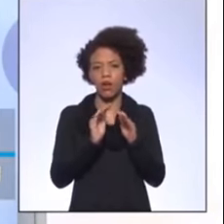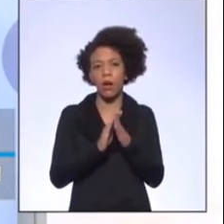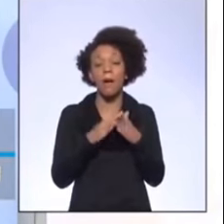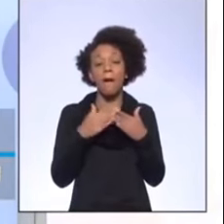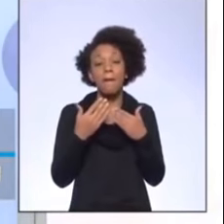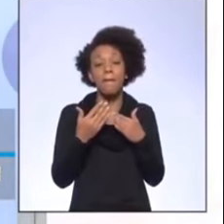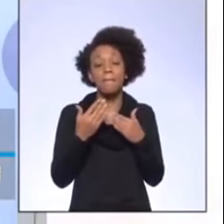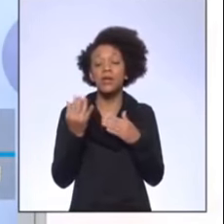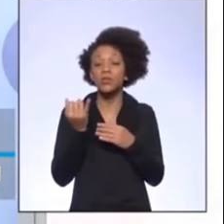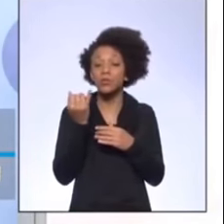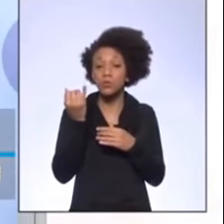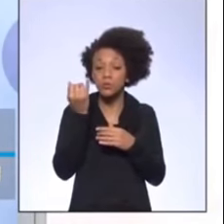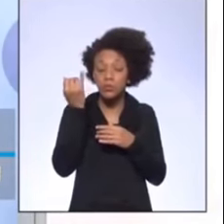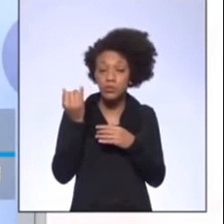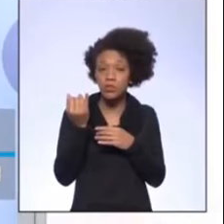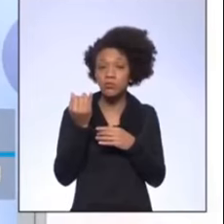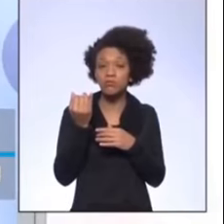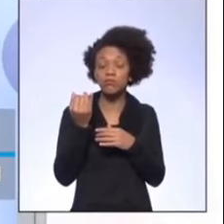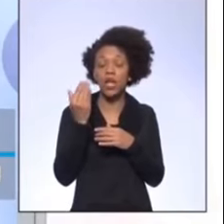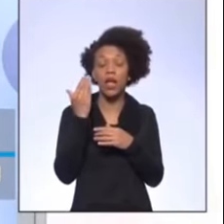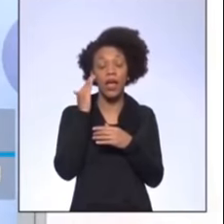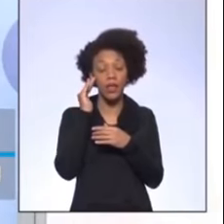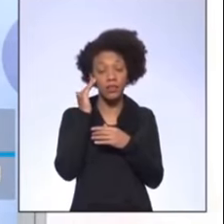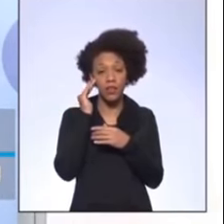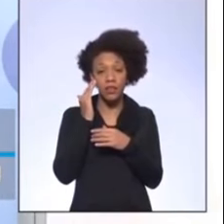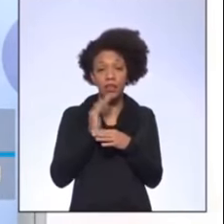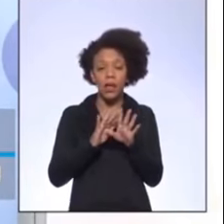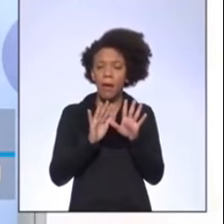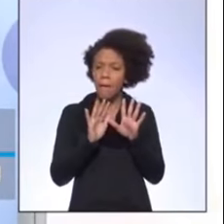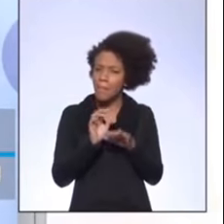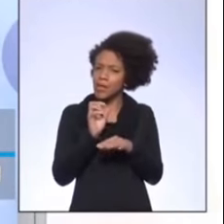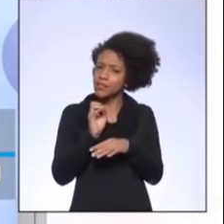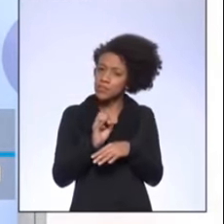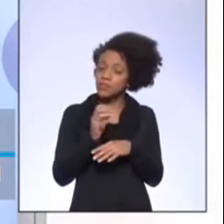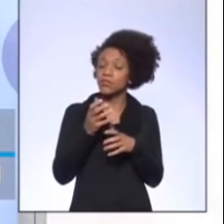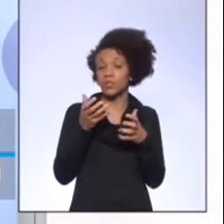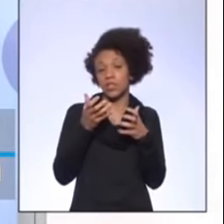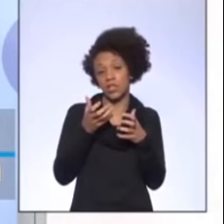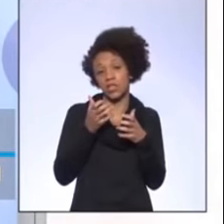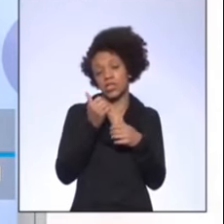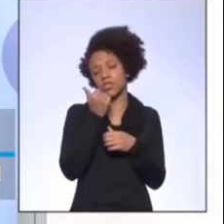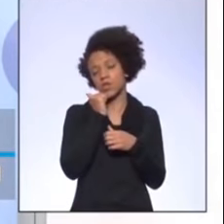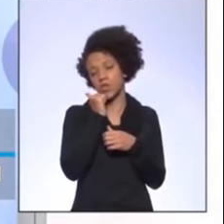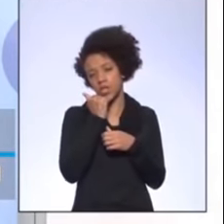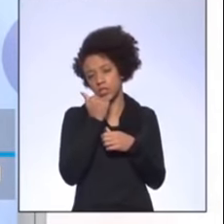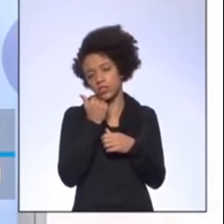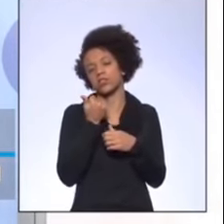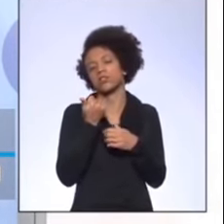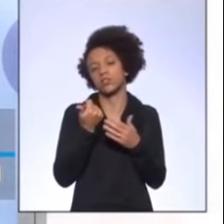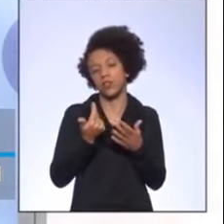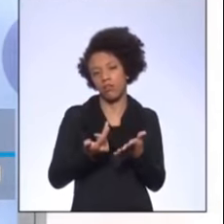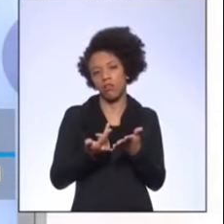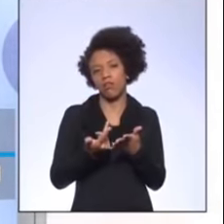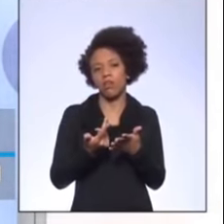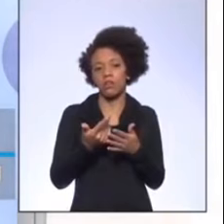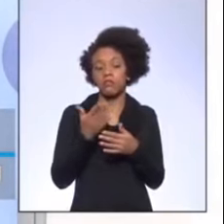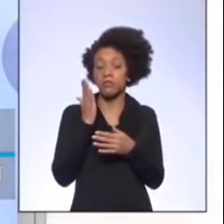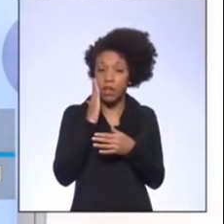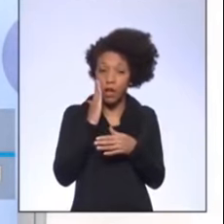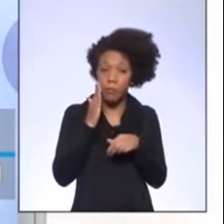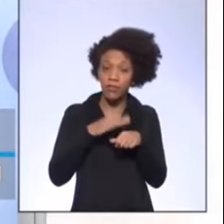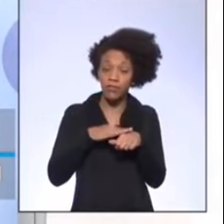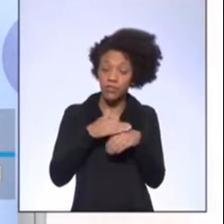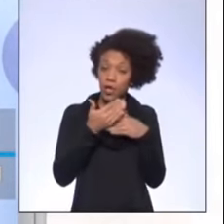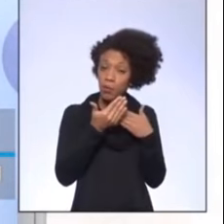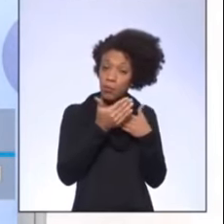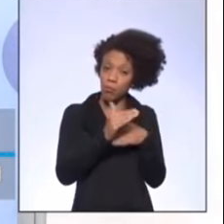gente fala que o importante é a gente se fazer entender. Mas se você quer ser um cientista, etc. e tal, e saiba que você vai fazer